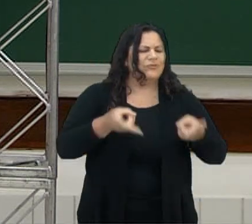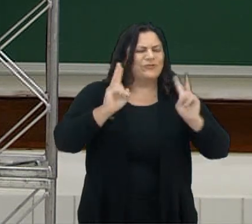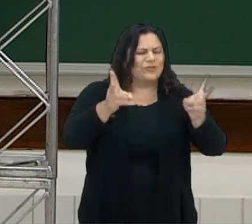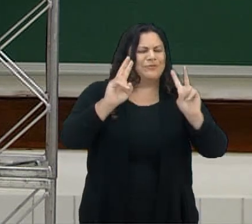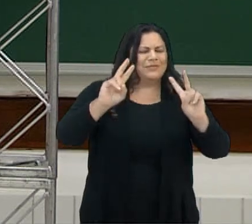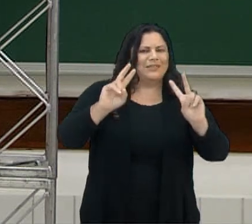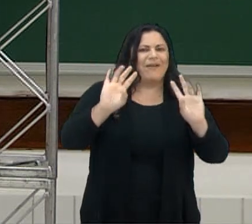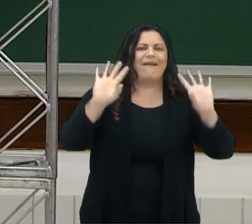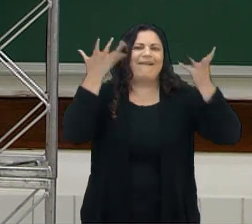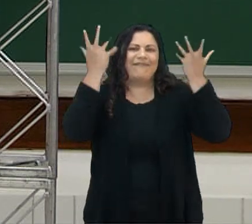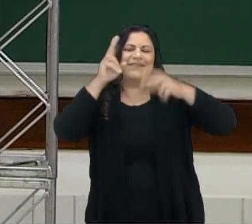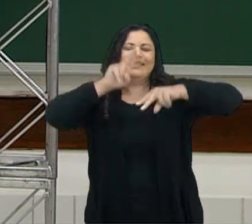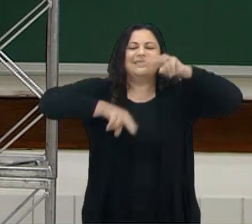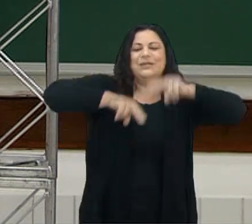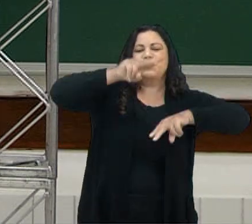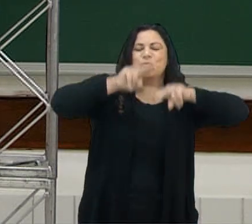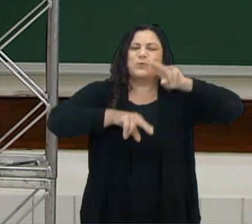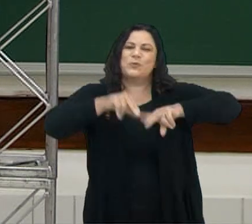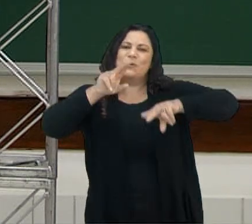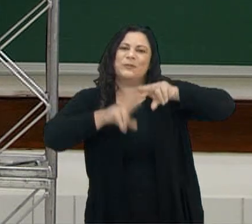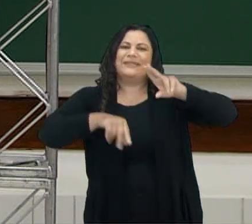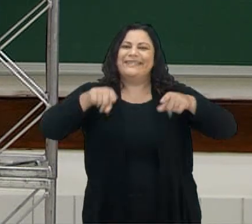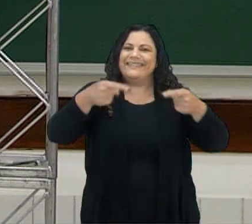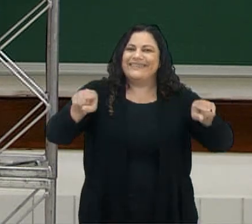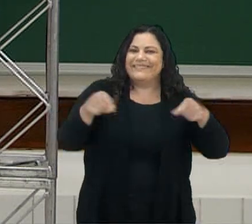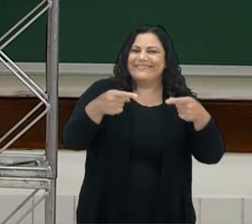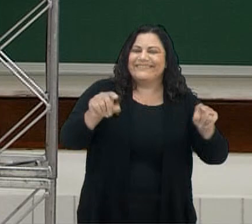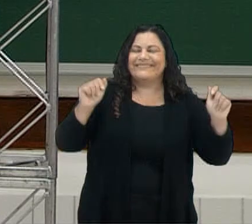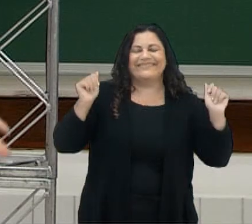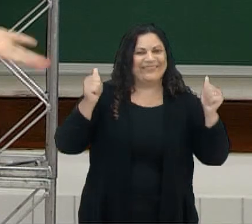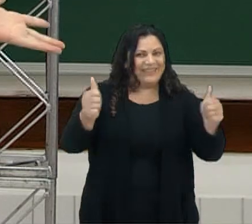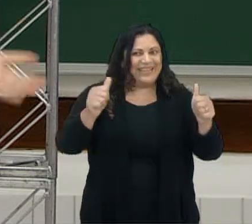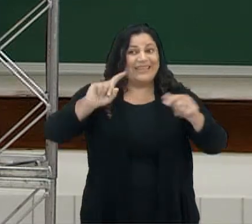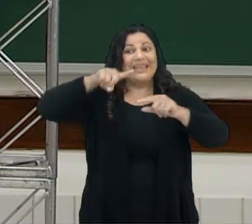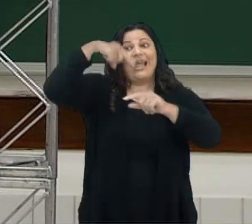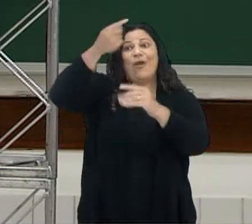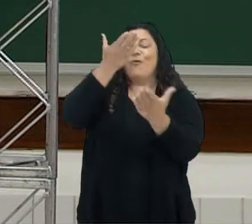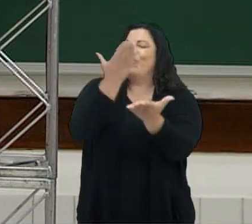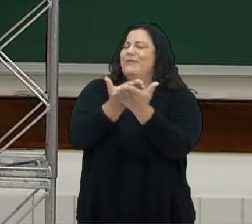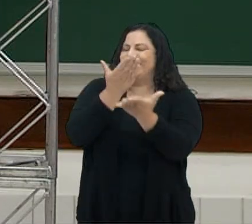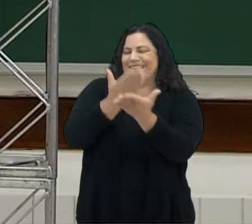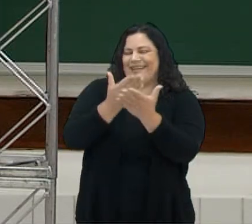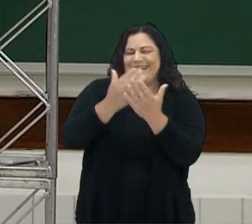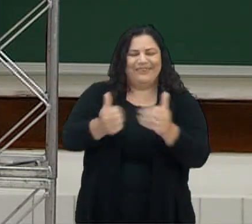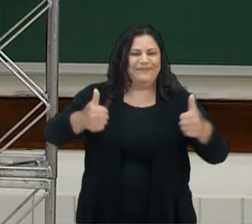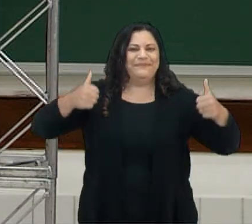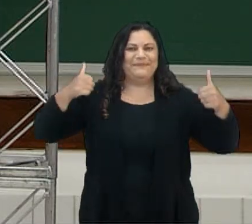Junino. E até a próxima aula. Sejam extraordinários, como sempre.